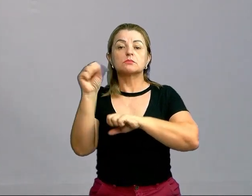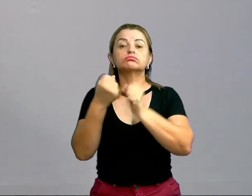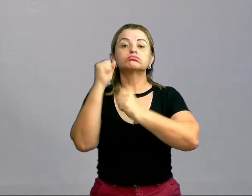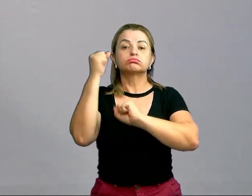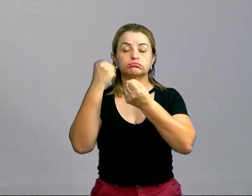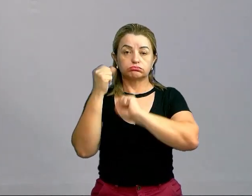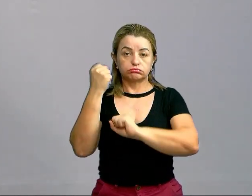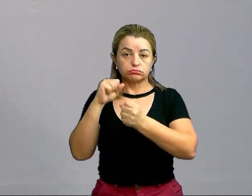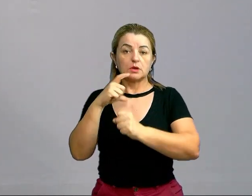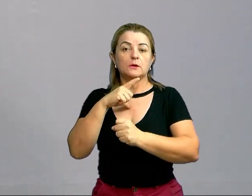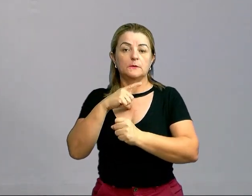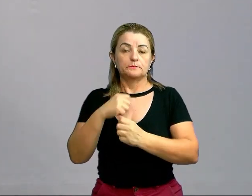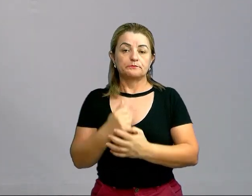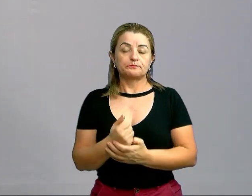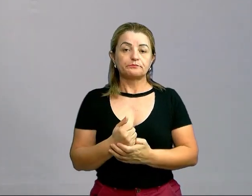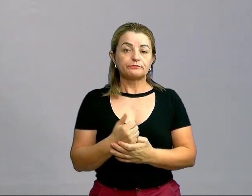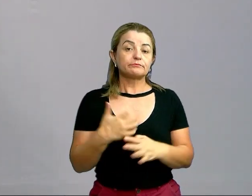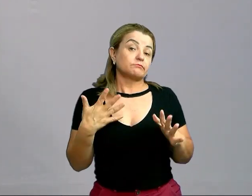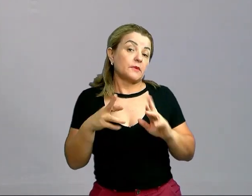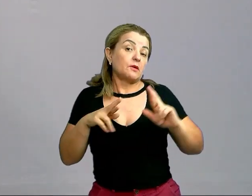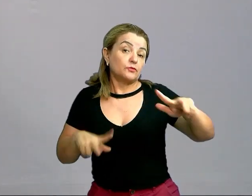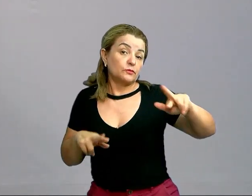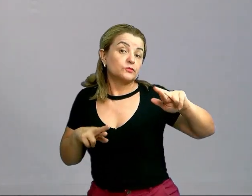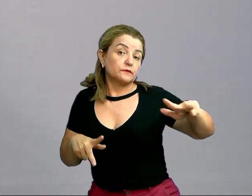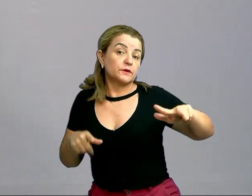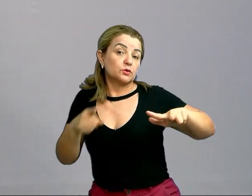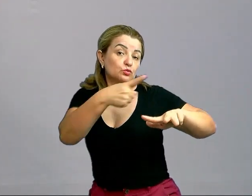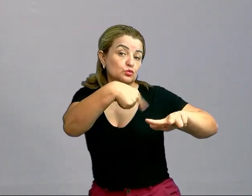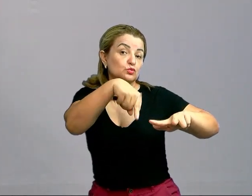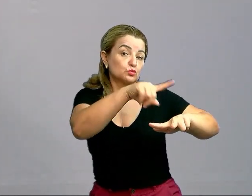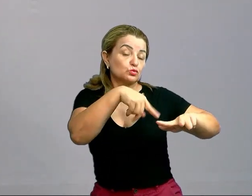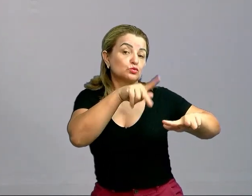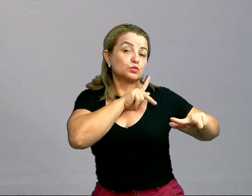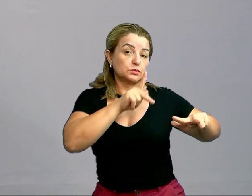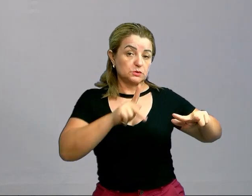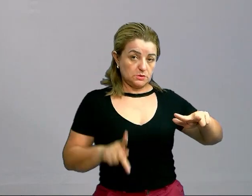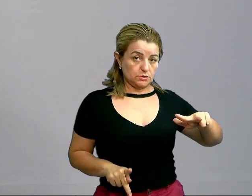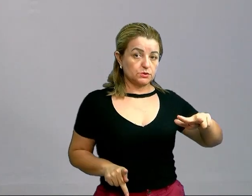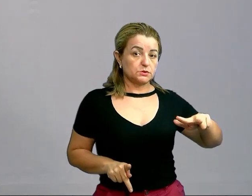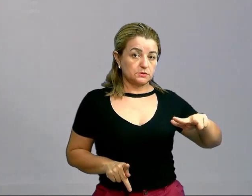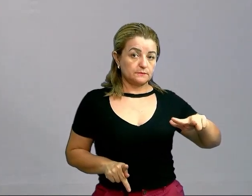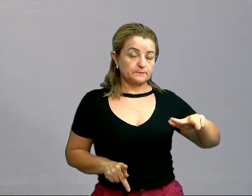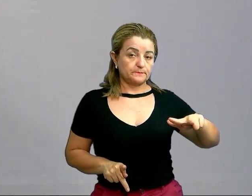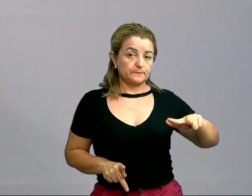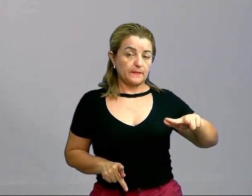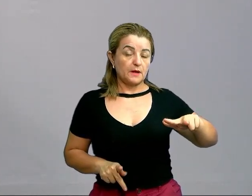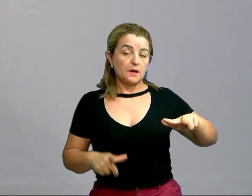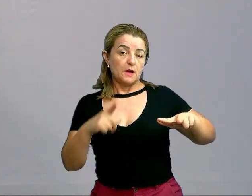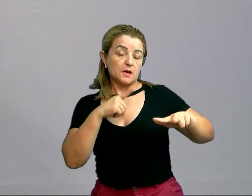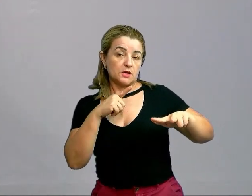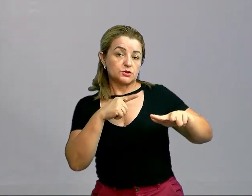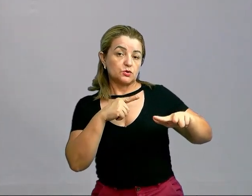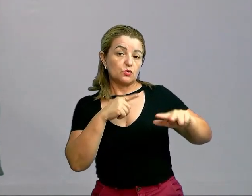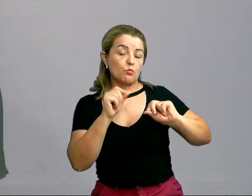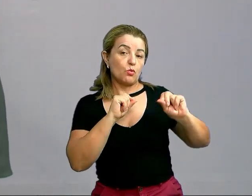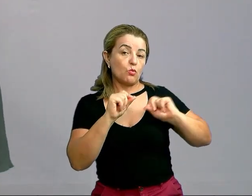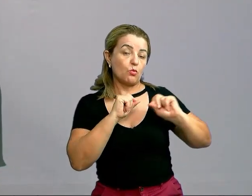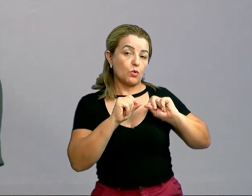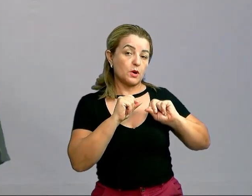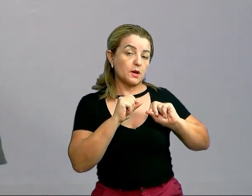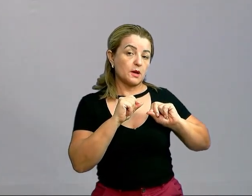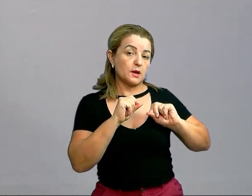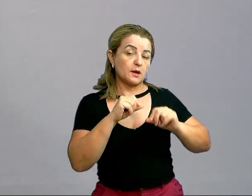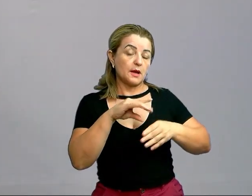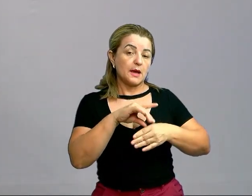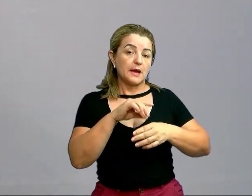indústrias internacionais, diferentemente dos outros presidentes, que tinham como característica o quê?